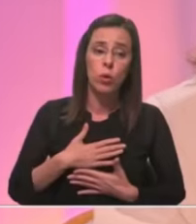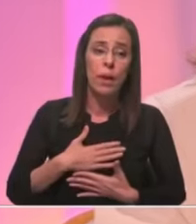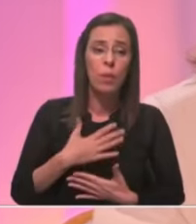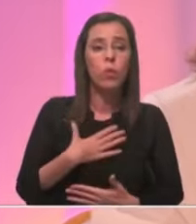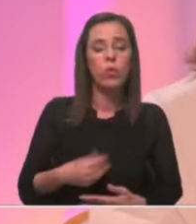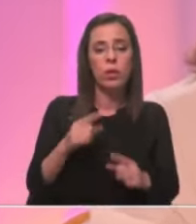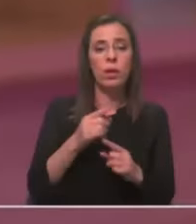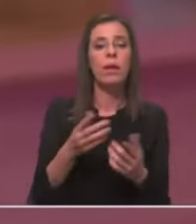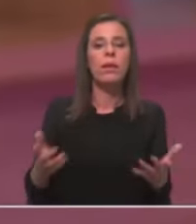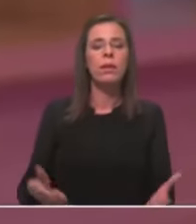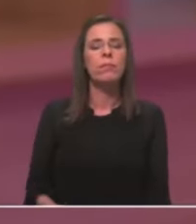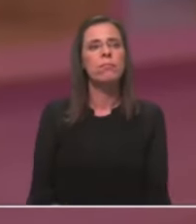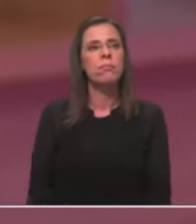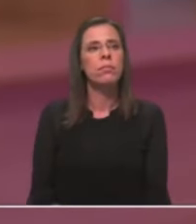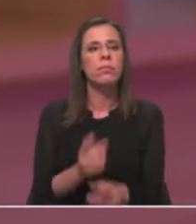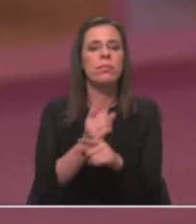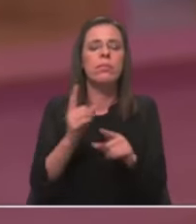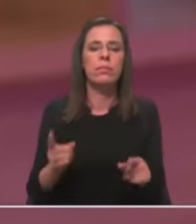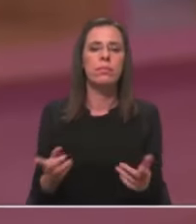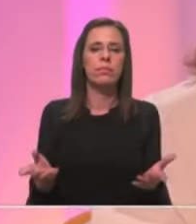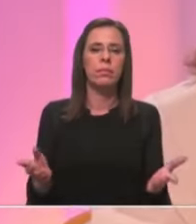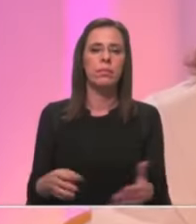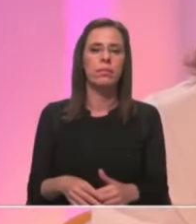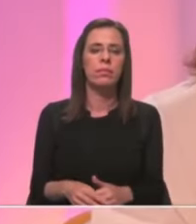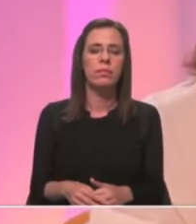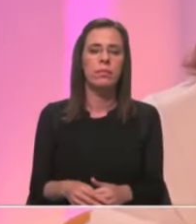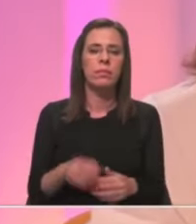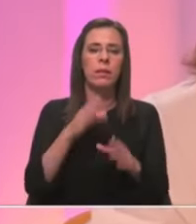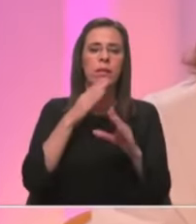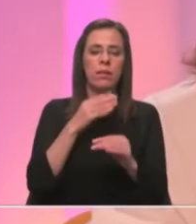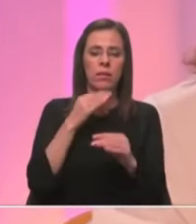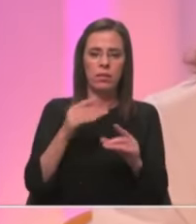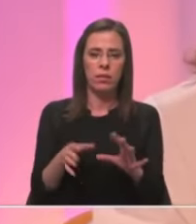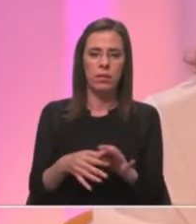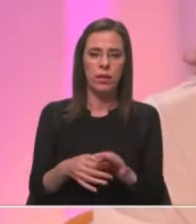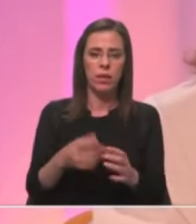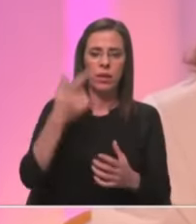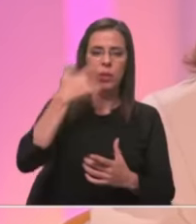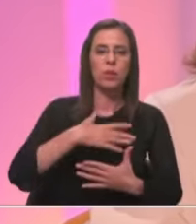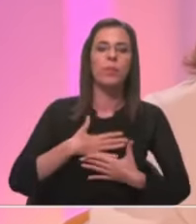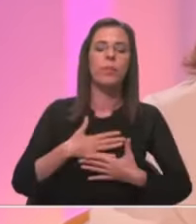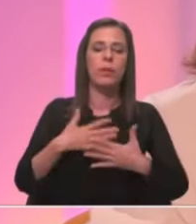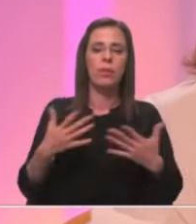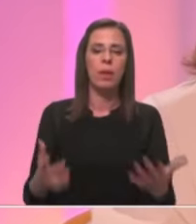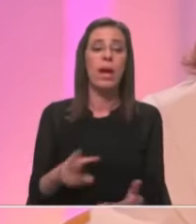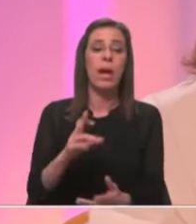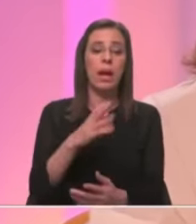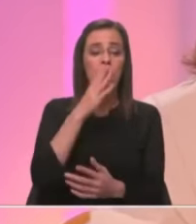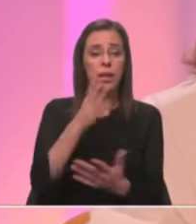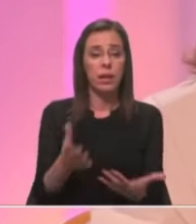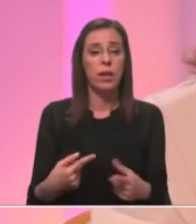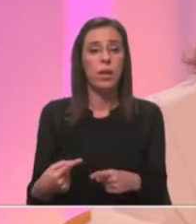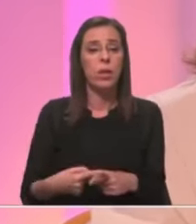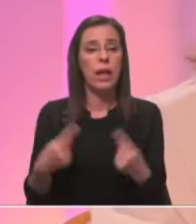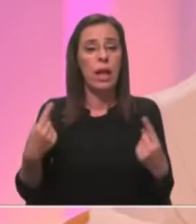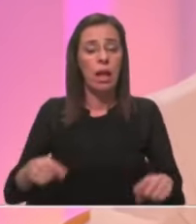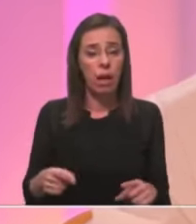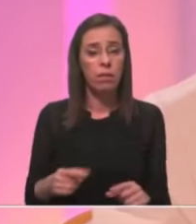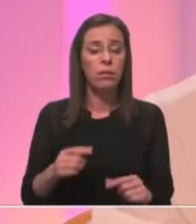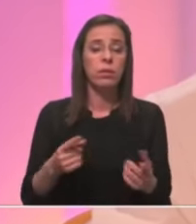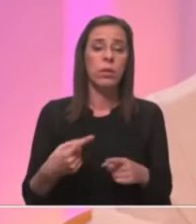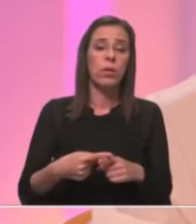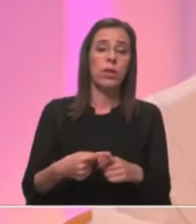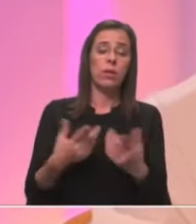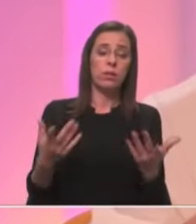gostaram dele eh porque acho que tiveram a falar sobre mim e o Ricardo disse os interesses que tinha e os